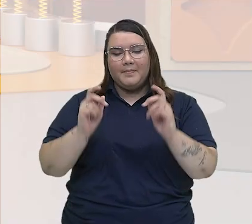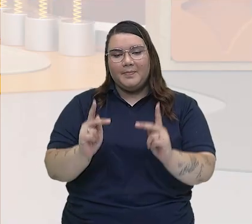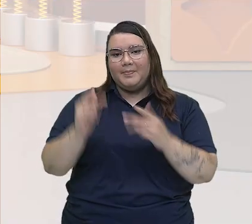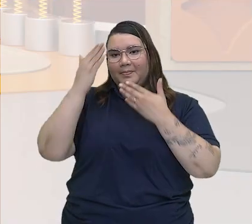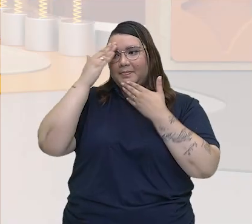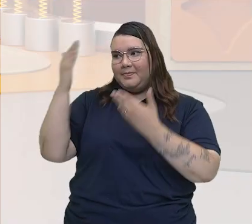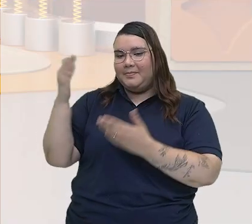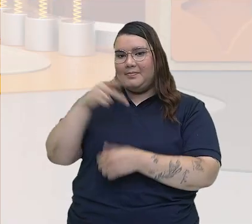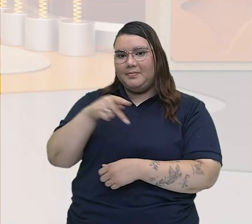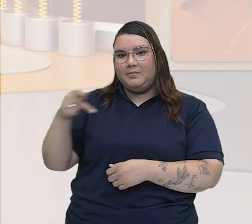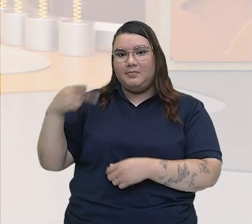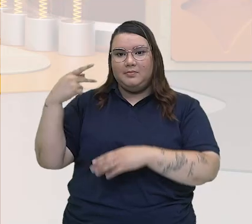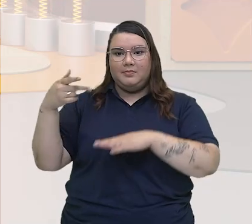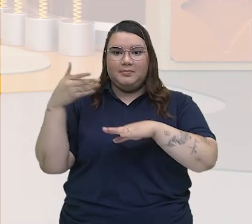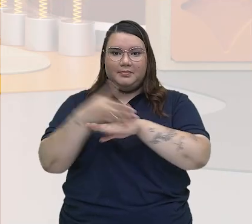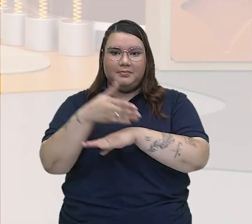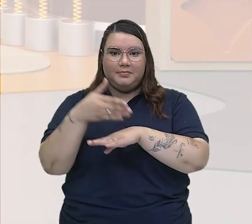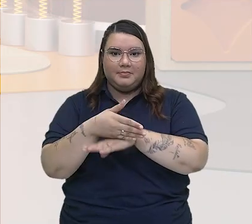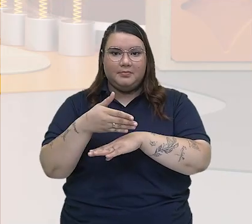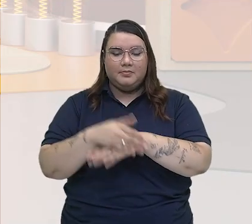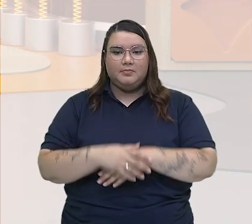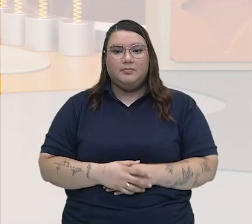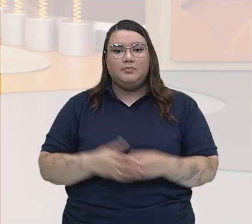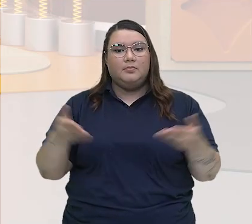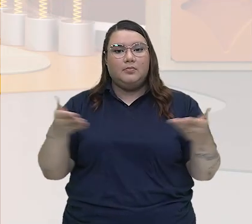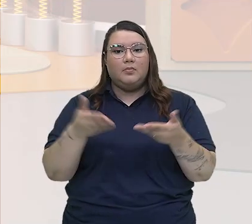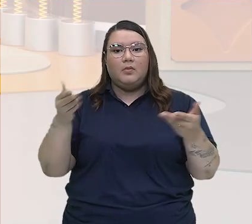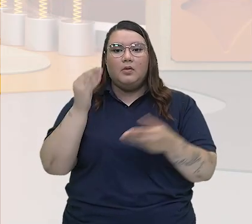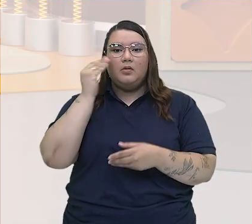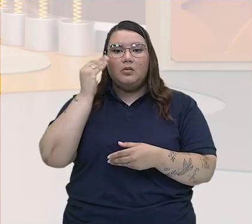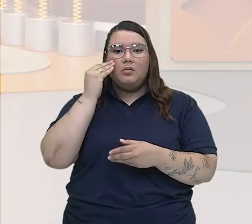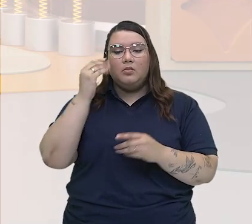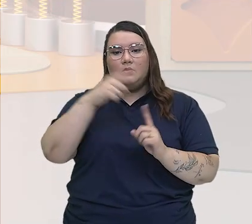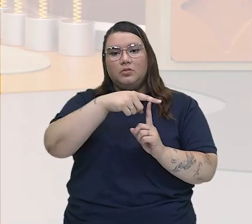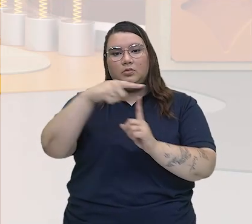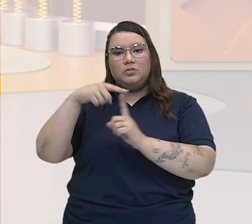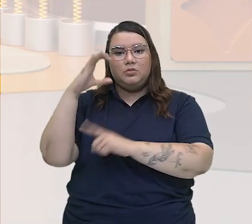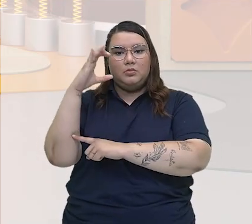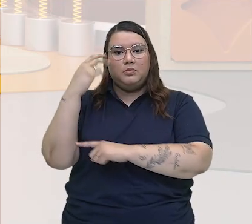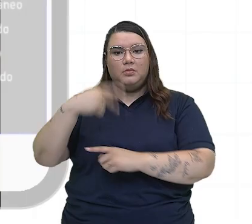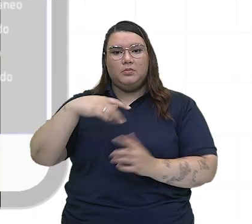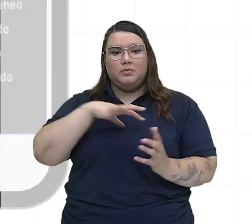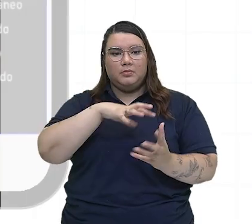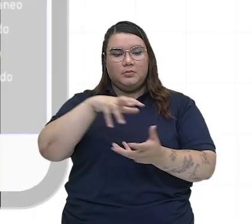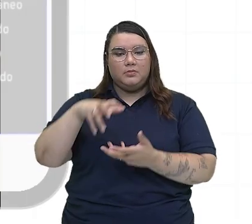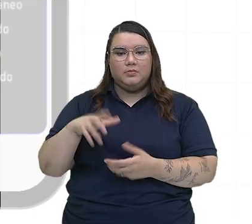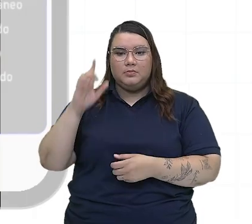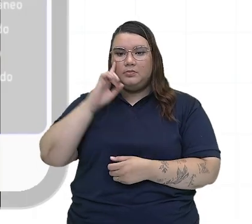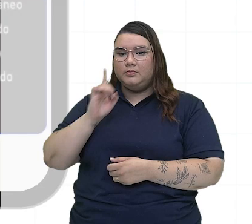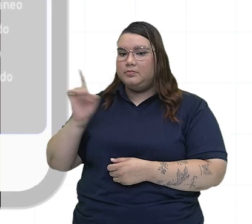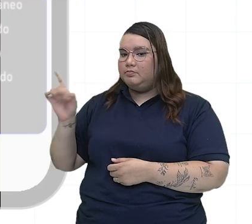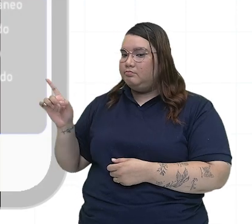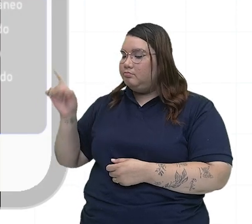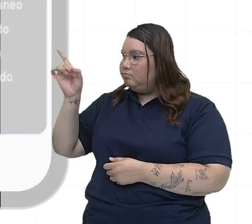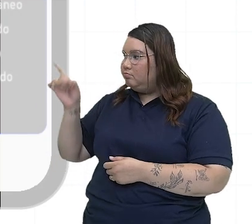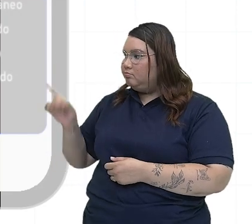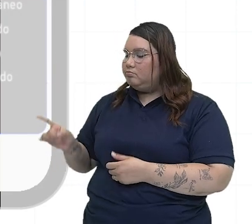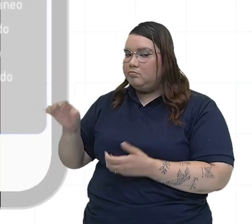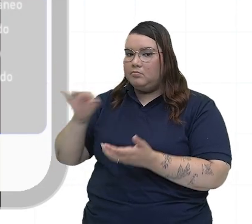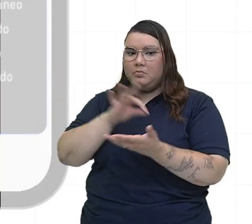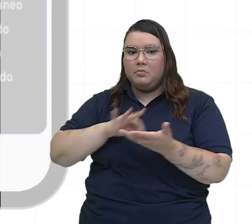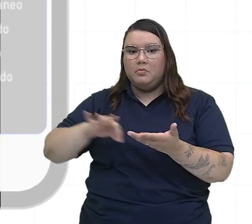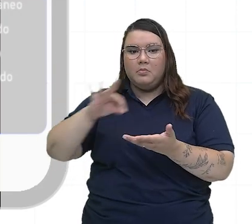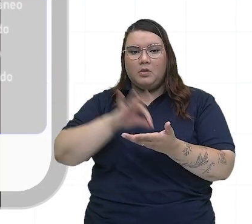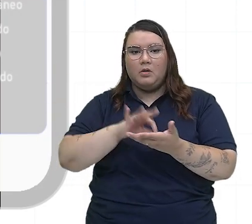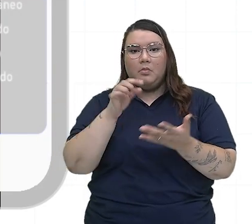Obrigada, professora Ludmila, pela sua participação e vamos agora verificar os climas do nosso planeta. A gente tem então agora esse mapa